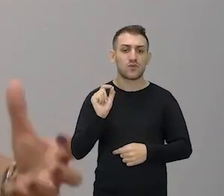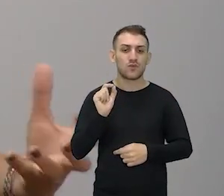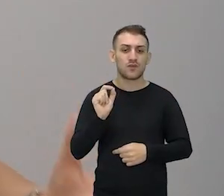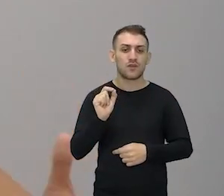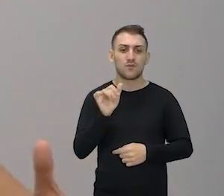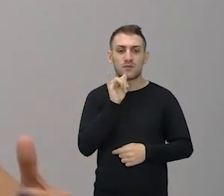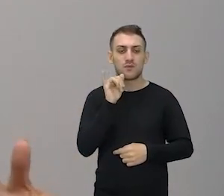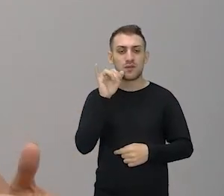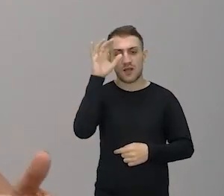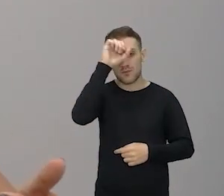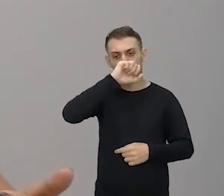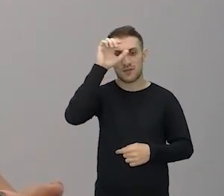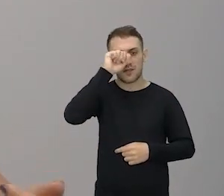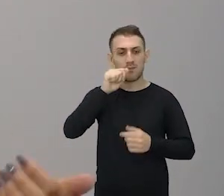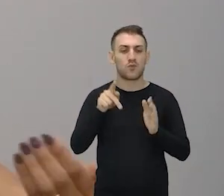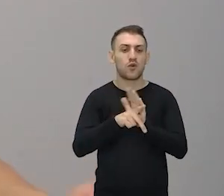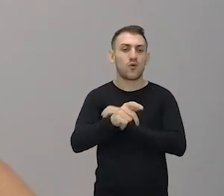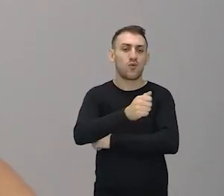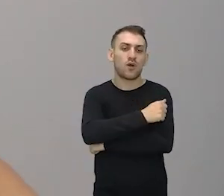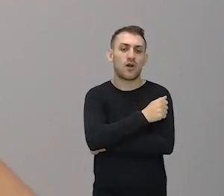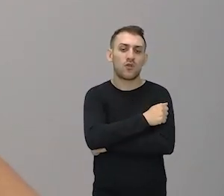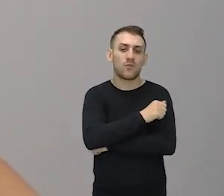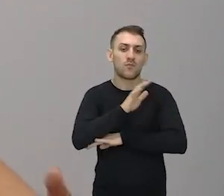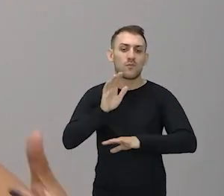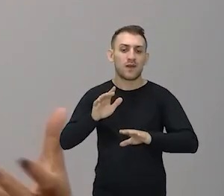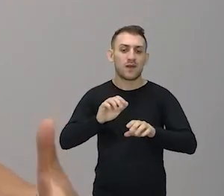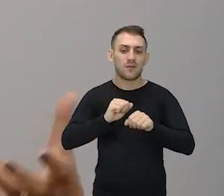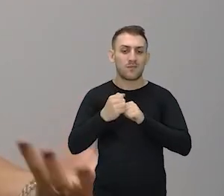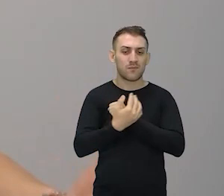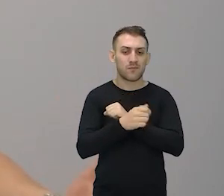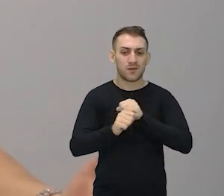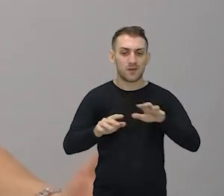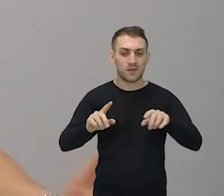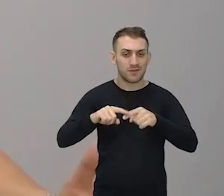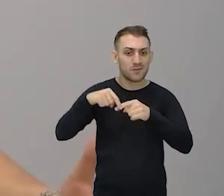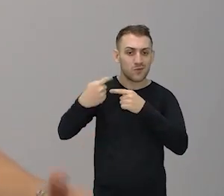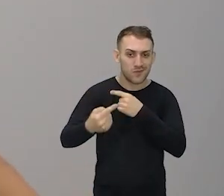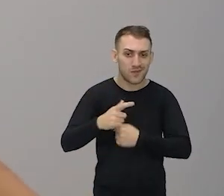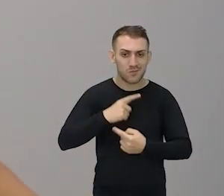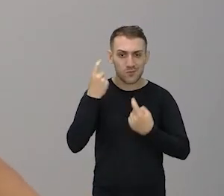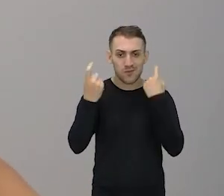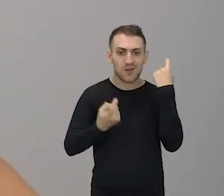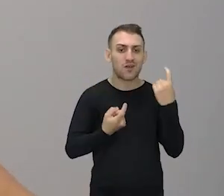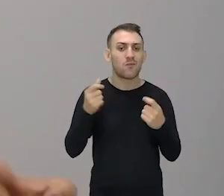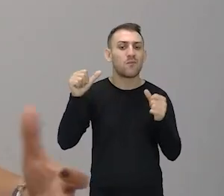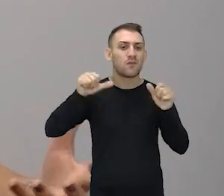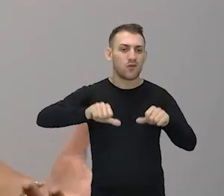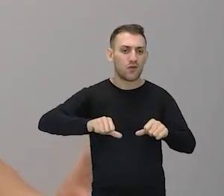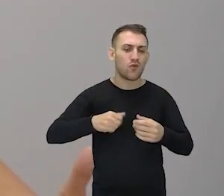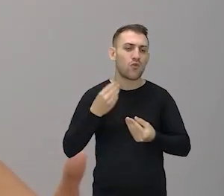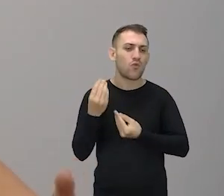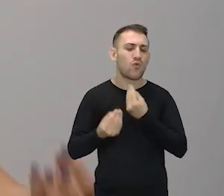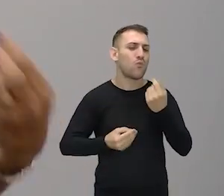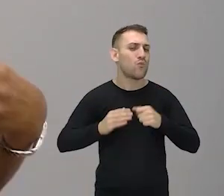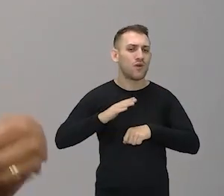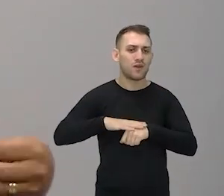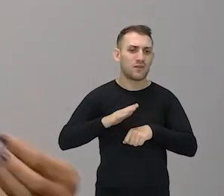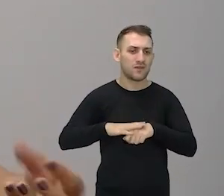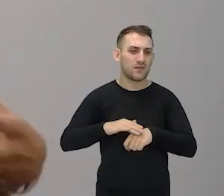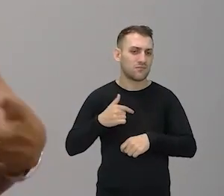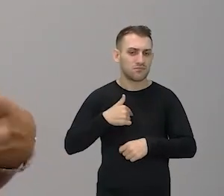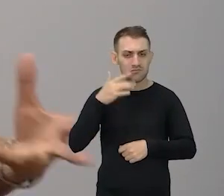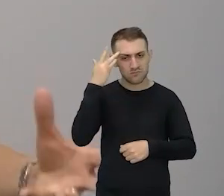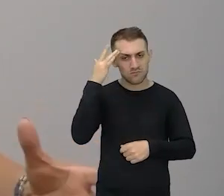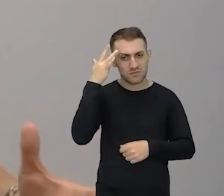a aprendizagem dos alunos, mas pós-pandemia uma preocupação maior ainda, né? Como fazer? Eu não sei